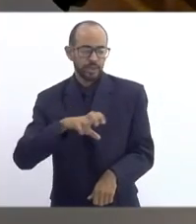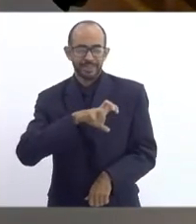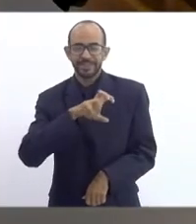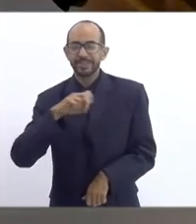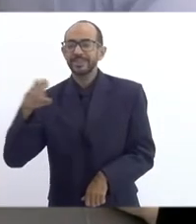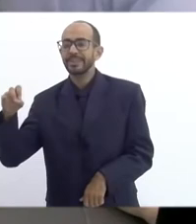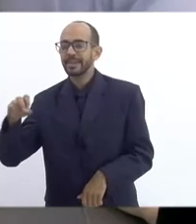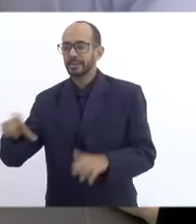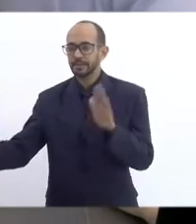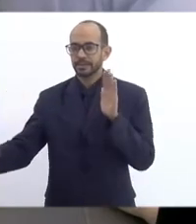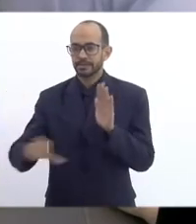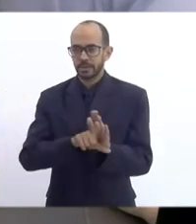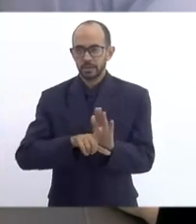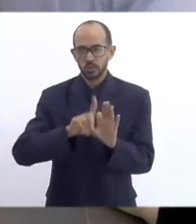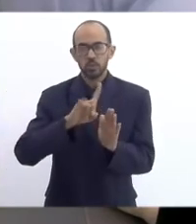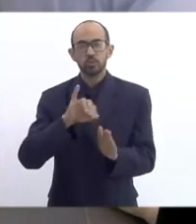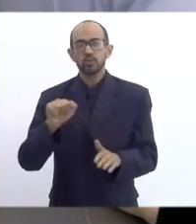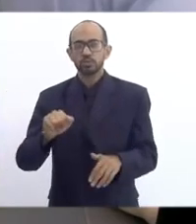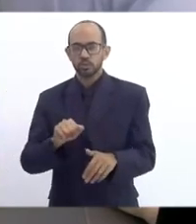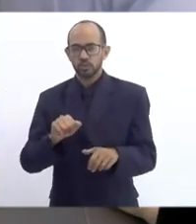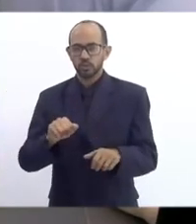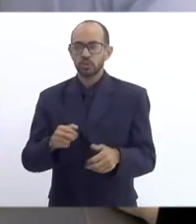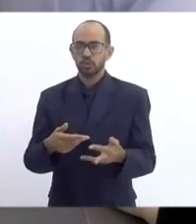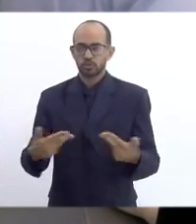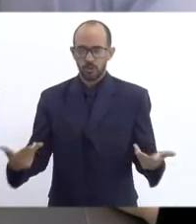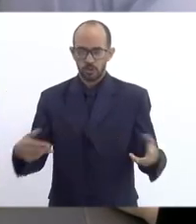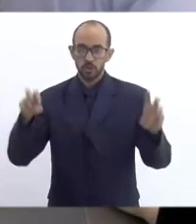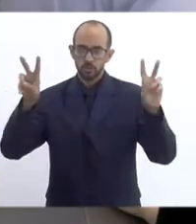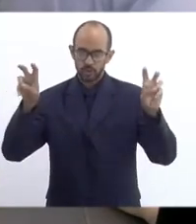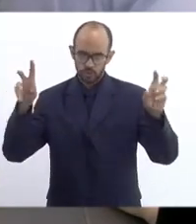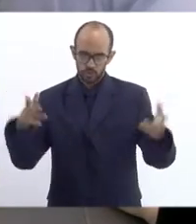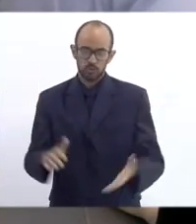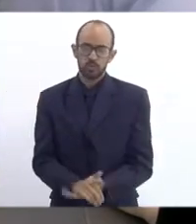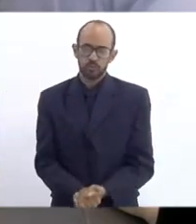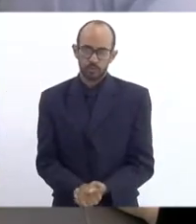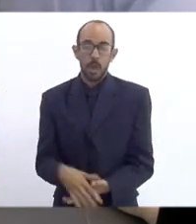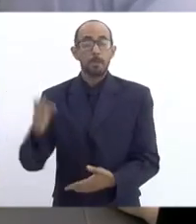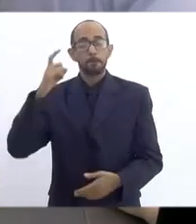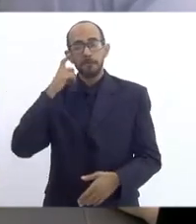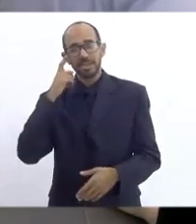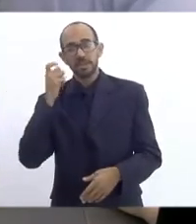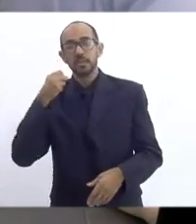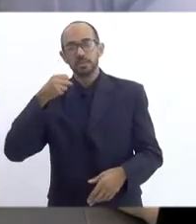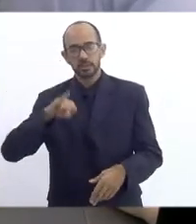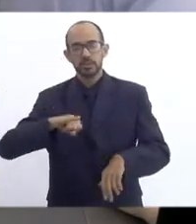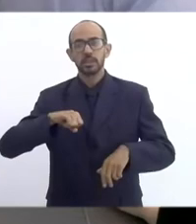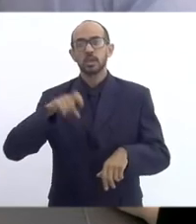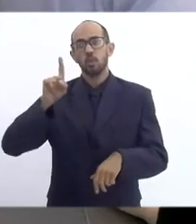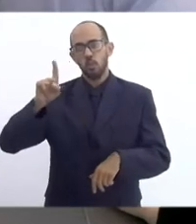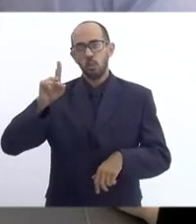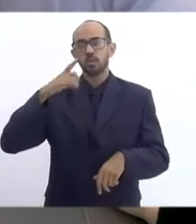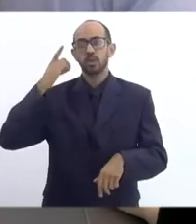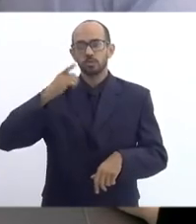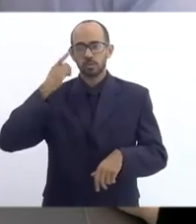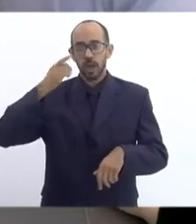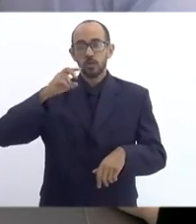500 leis com dia de alguma coisa. Imagina... Se um ou mais deputados fizessem